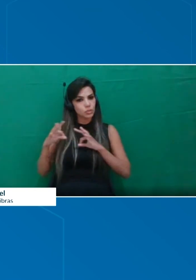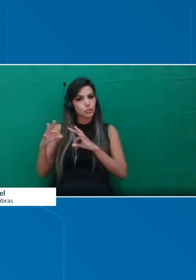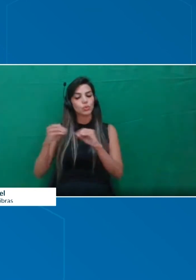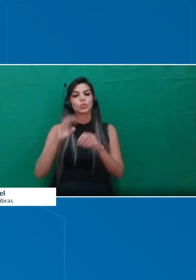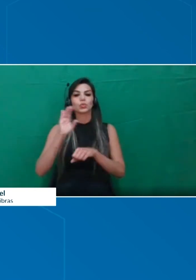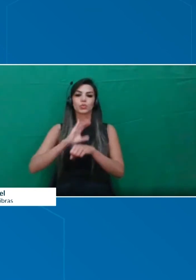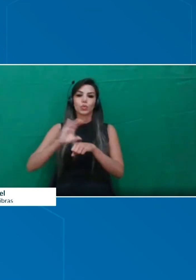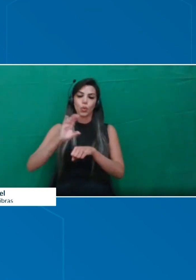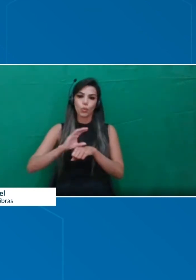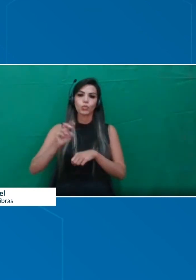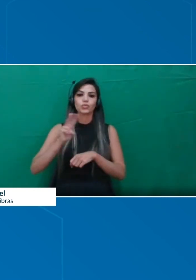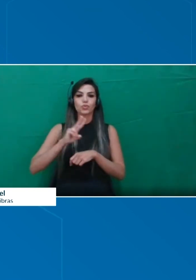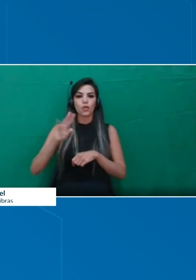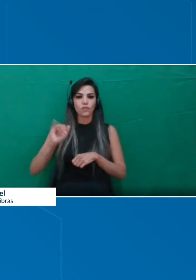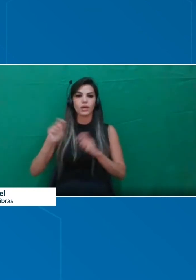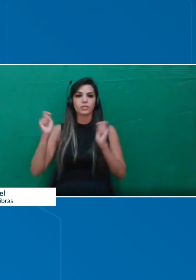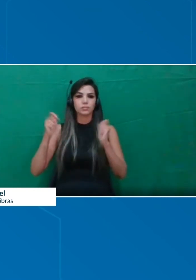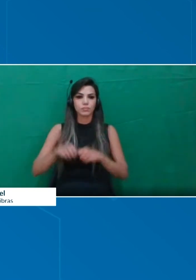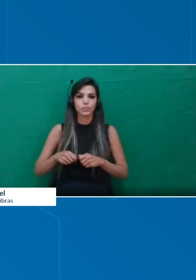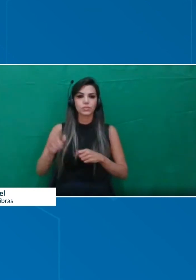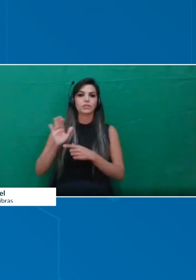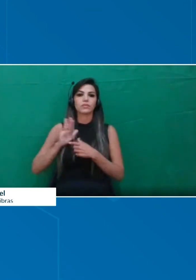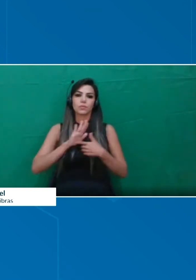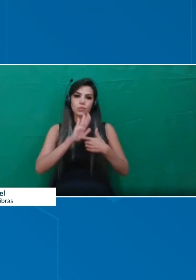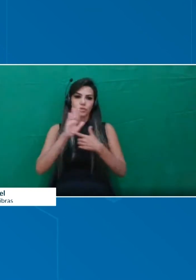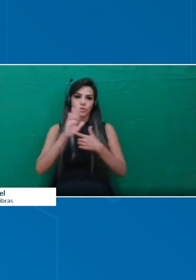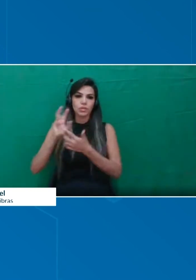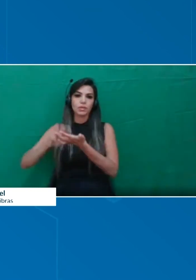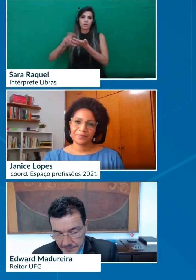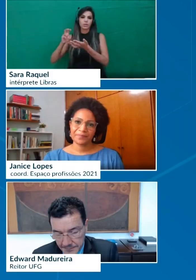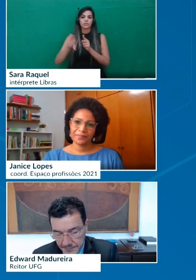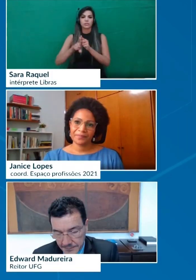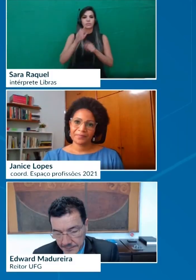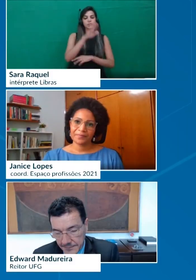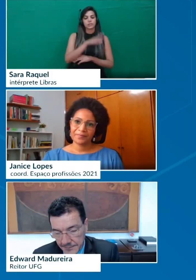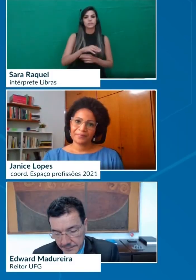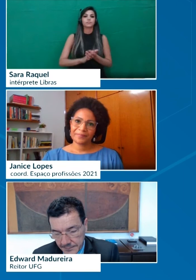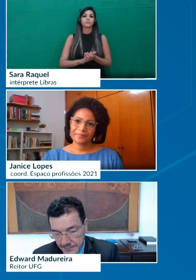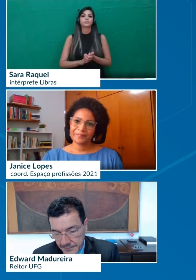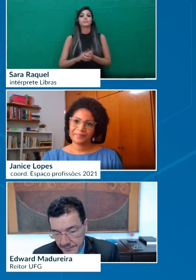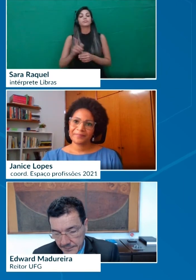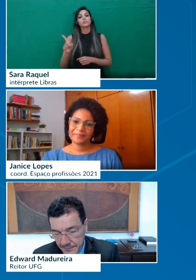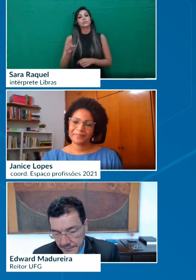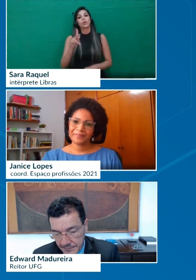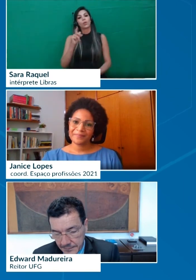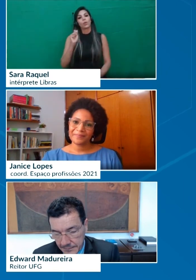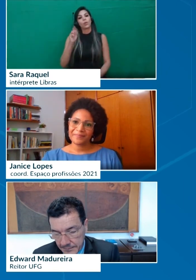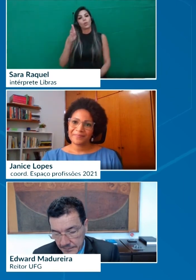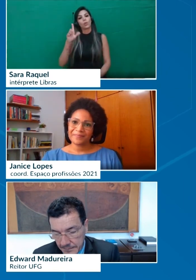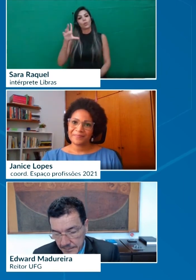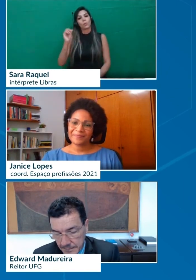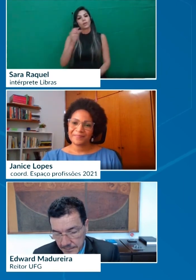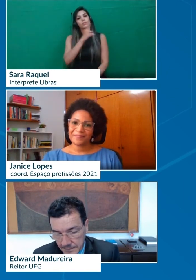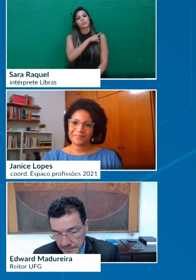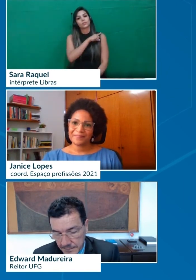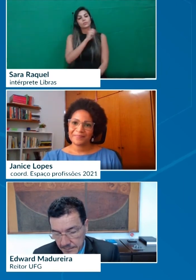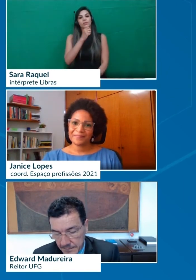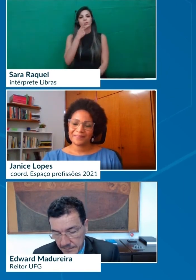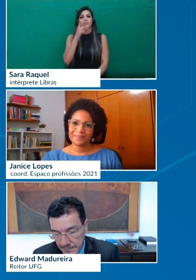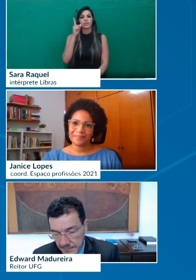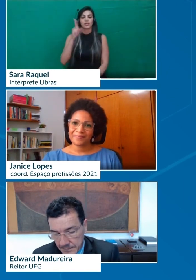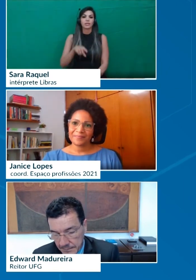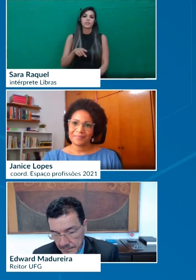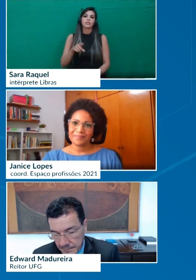com vocês, tá bom? Bacana. O Pablo Ricardo, aqui do primeiro A, mandou a escola dele, ele é do